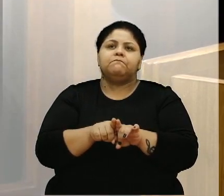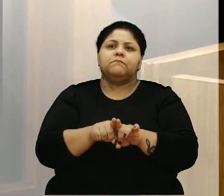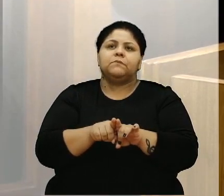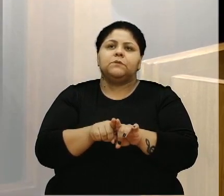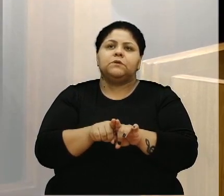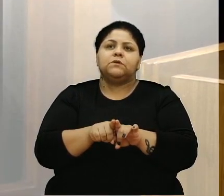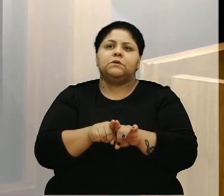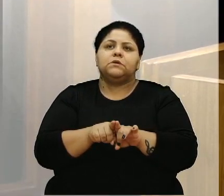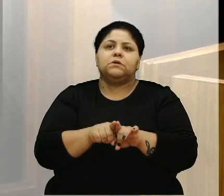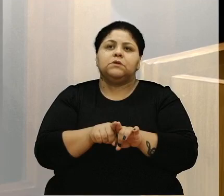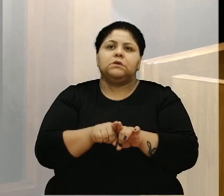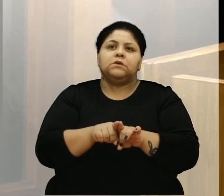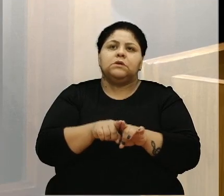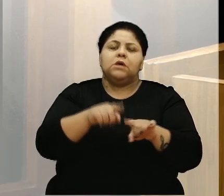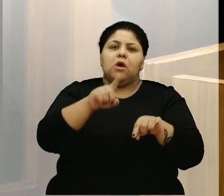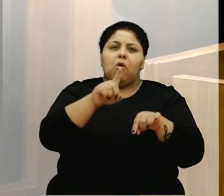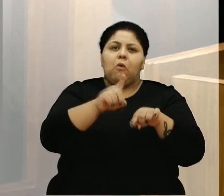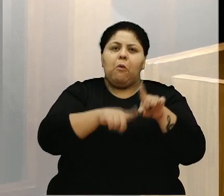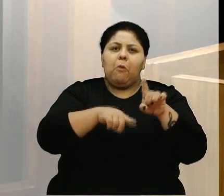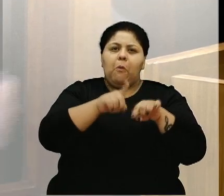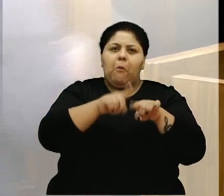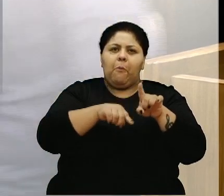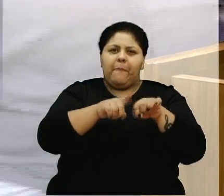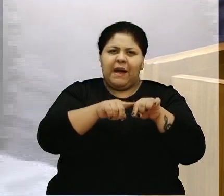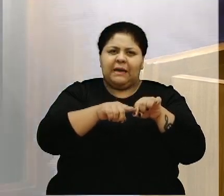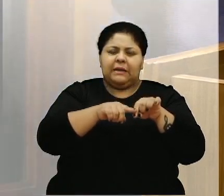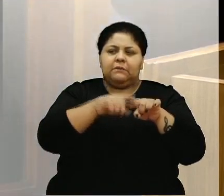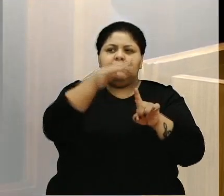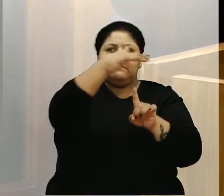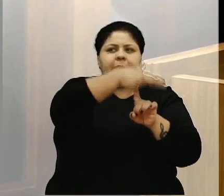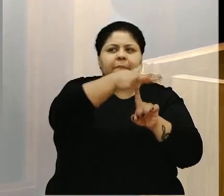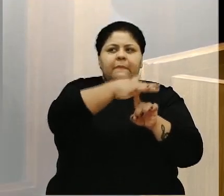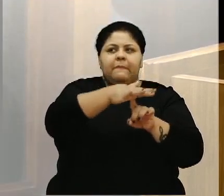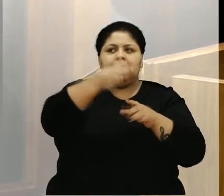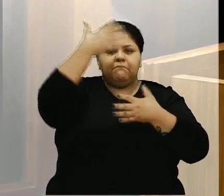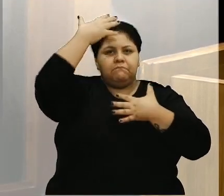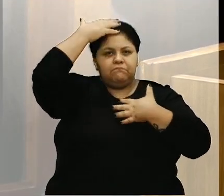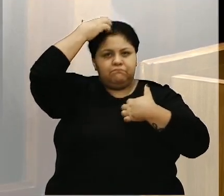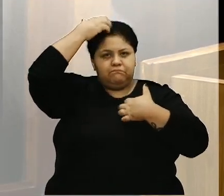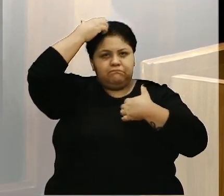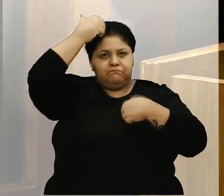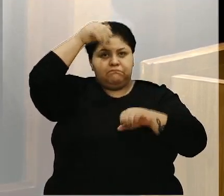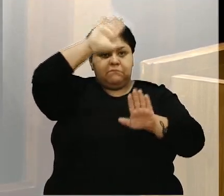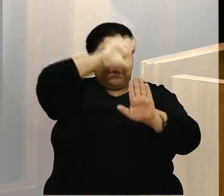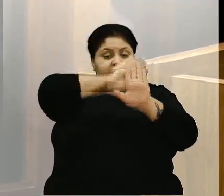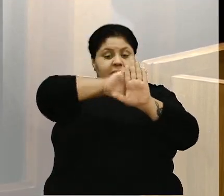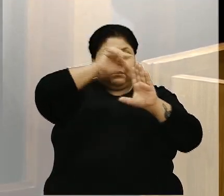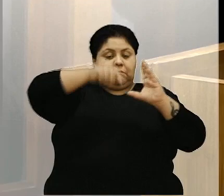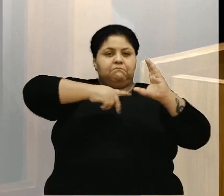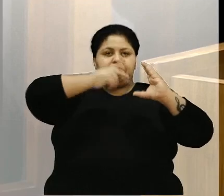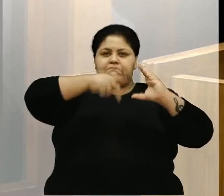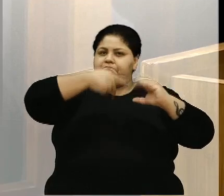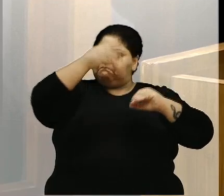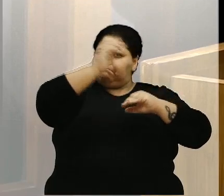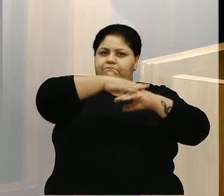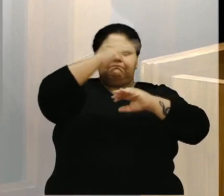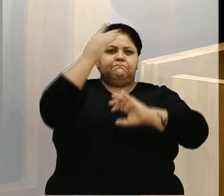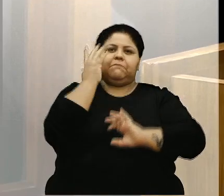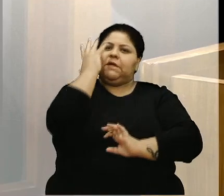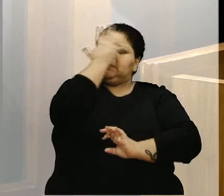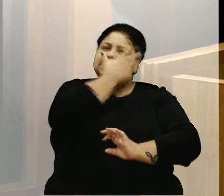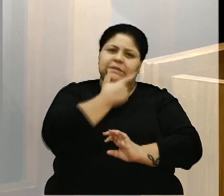Macaquinhos, você conhece aqui atrás da Câmara de Vereador, nós possui um dos mais lindos parques dos